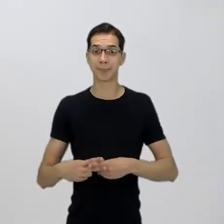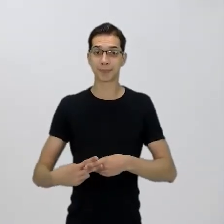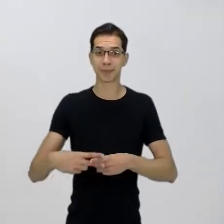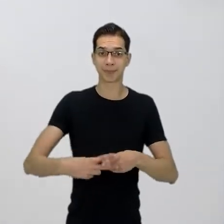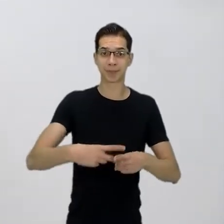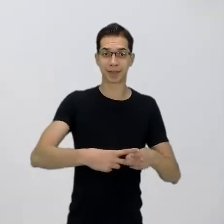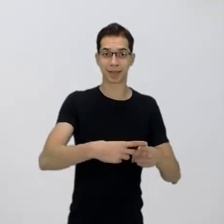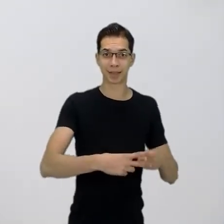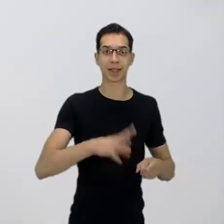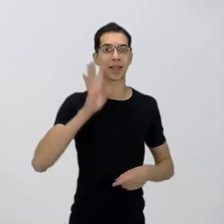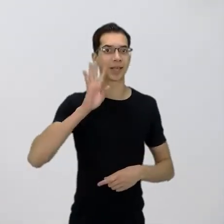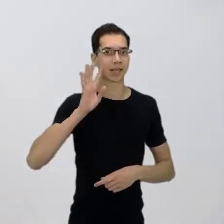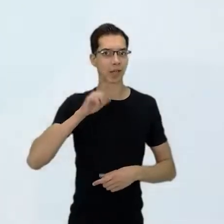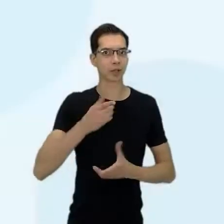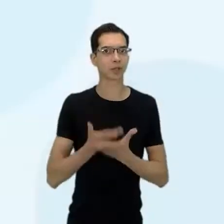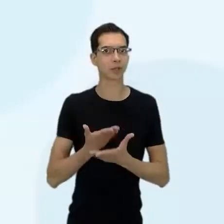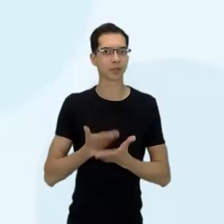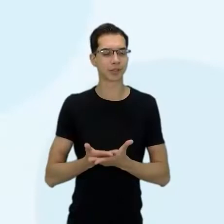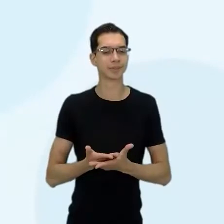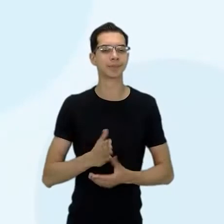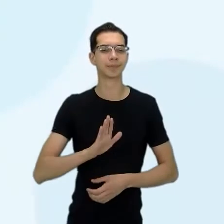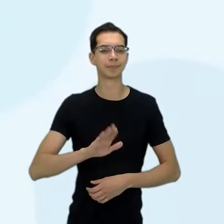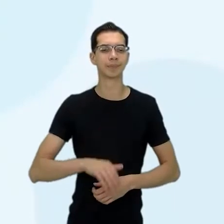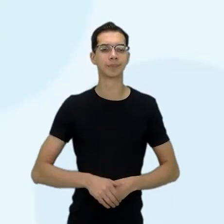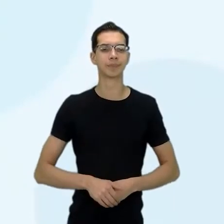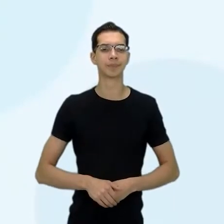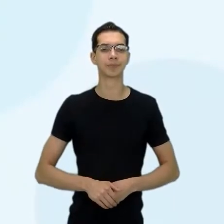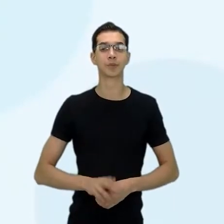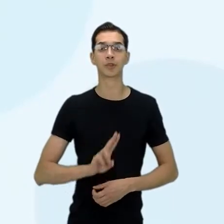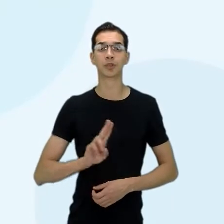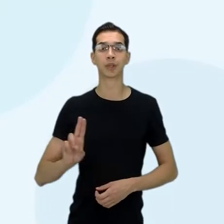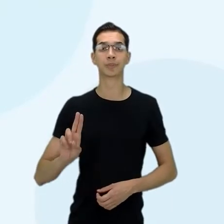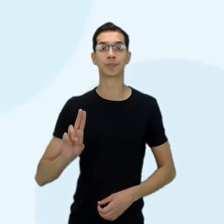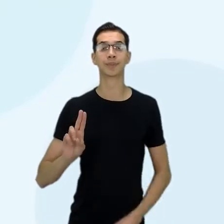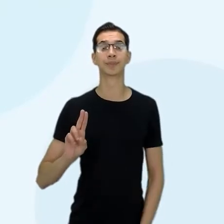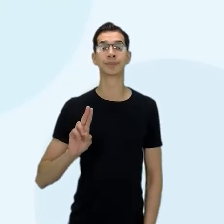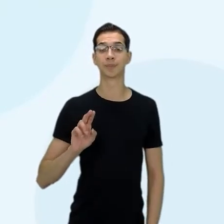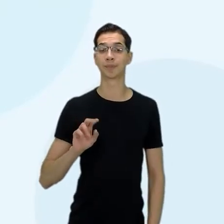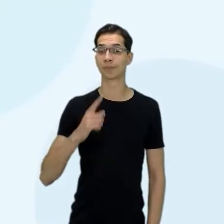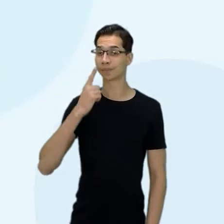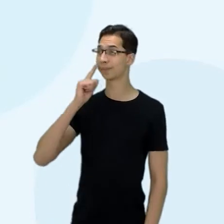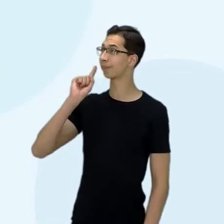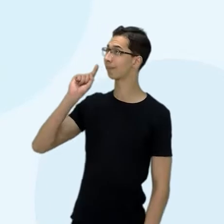você vai ler, hein? Cuidado. A ciência da mecânica, que